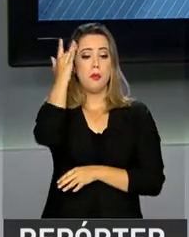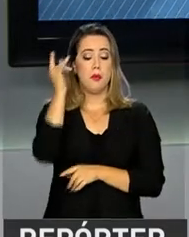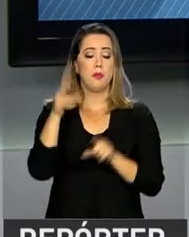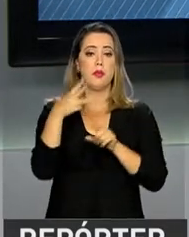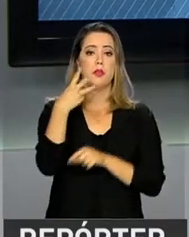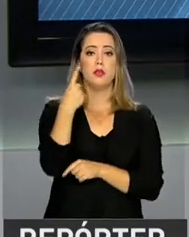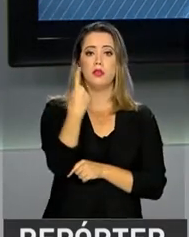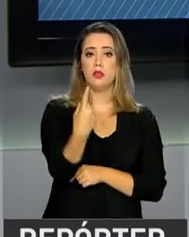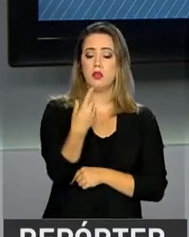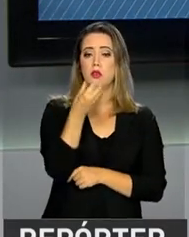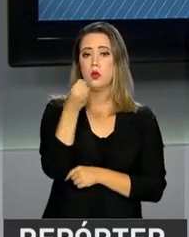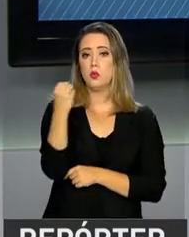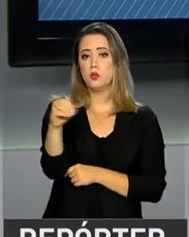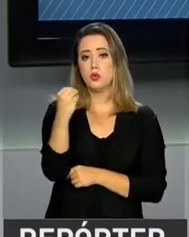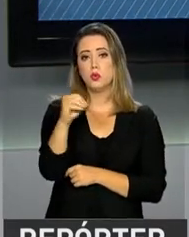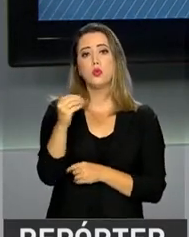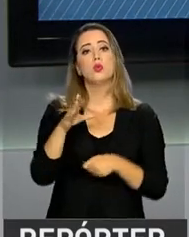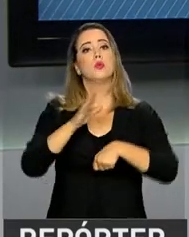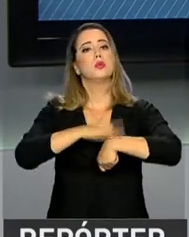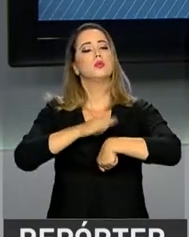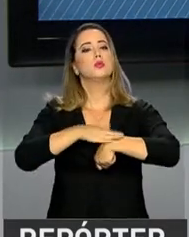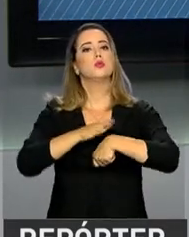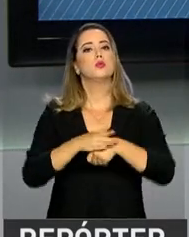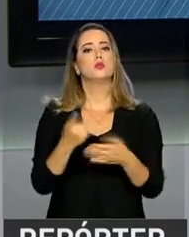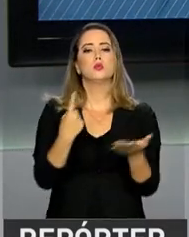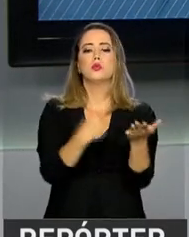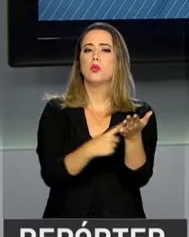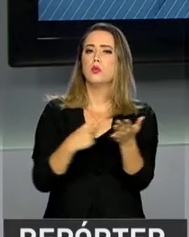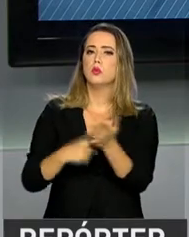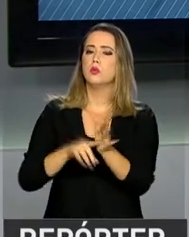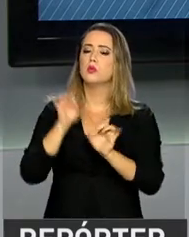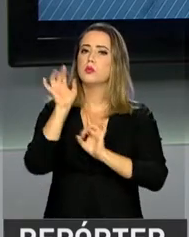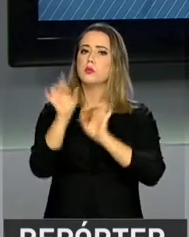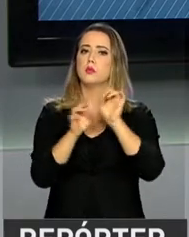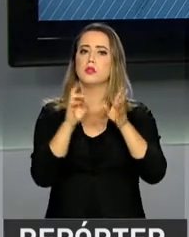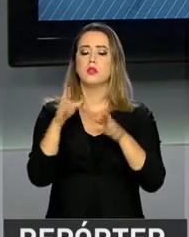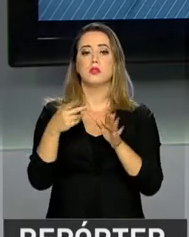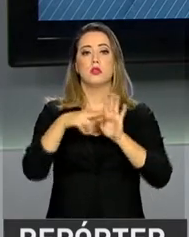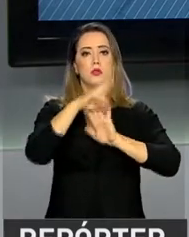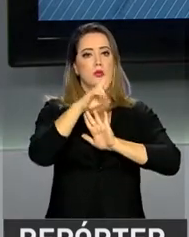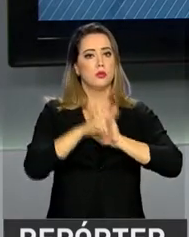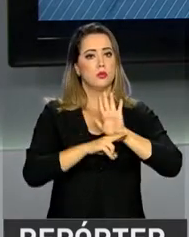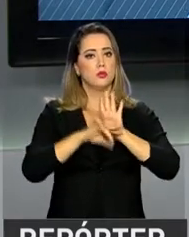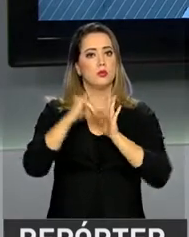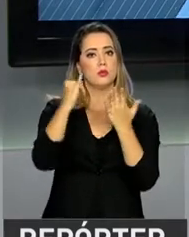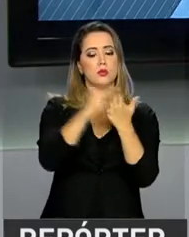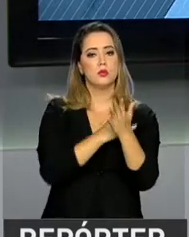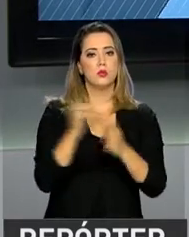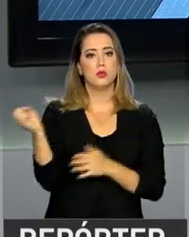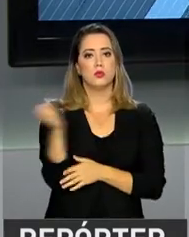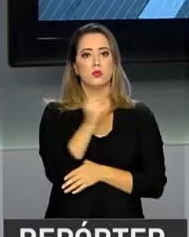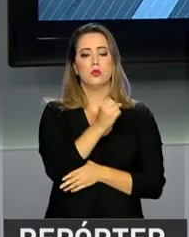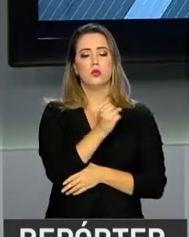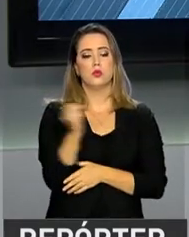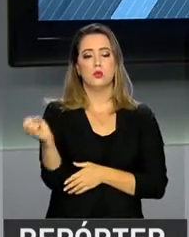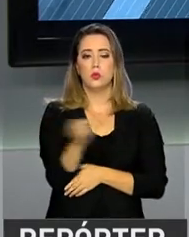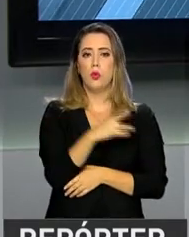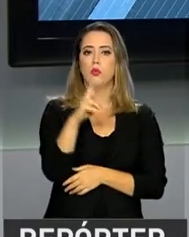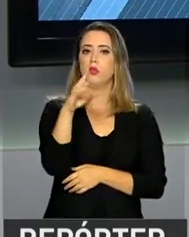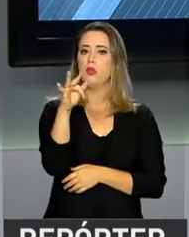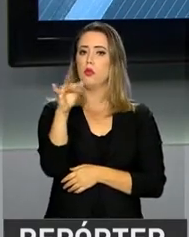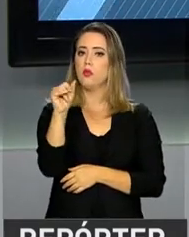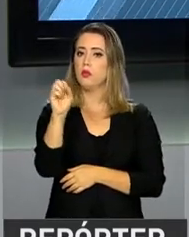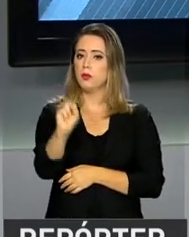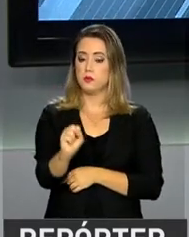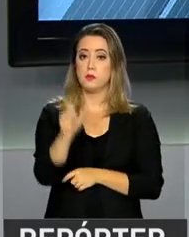de outubro o prazo para adesão ao programa especial de regularização tributária mais conhecido como um novo refis pessoas físicas